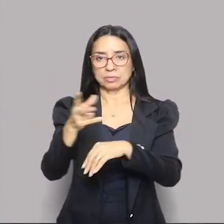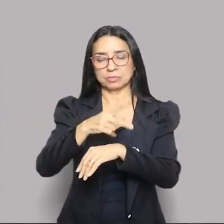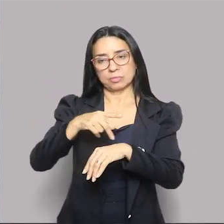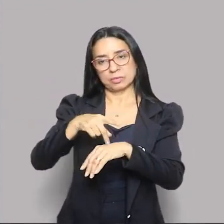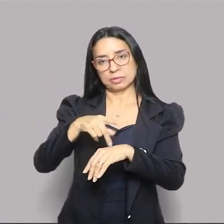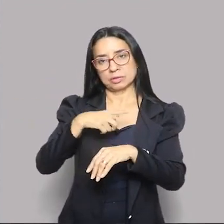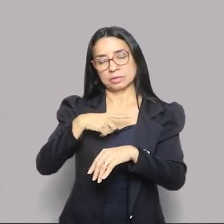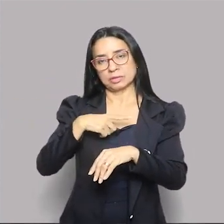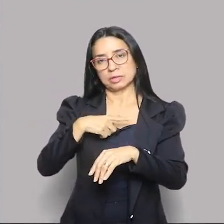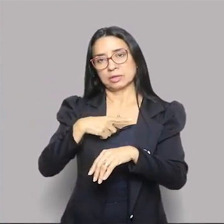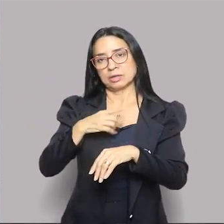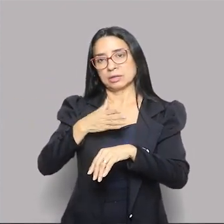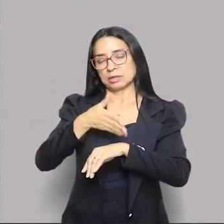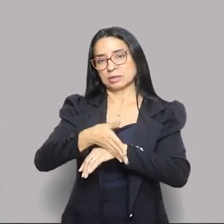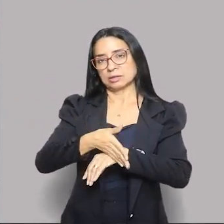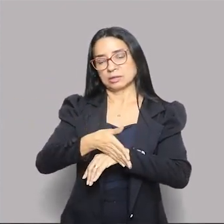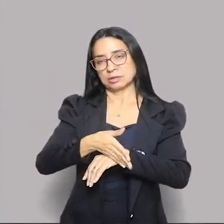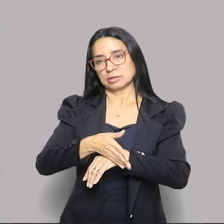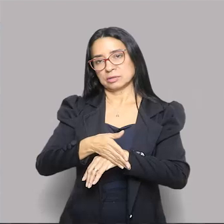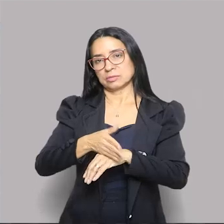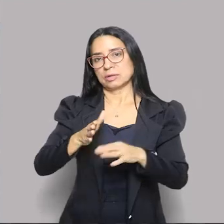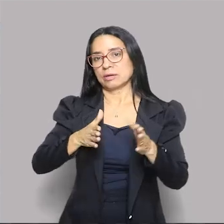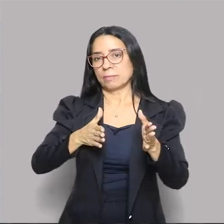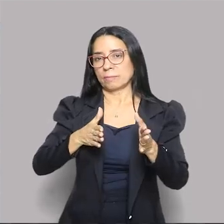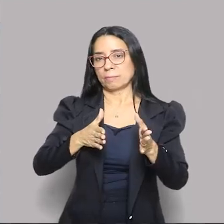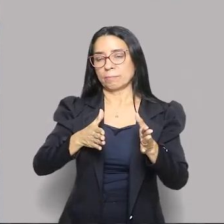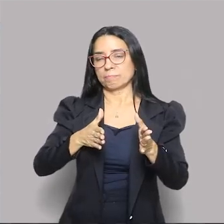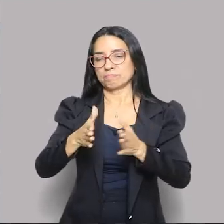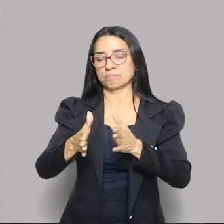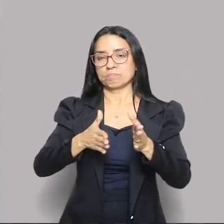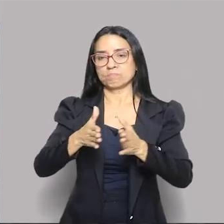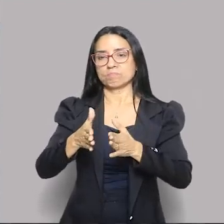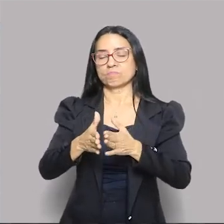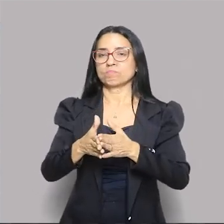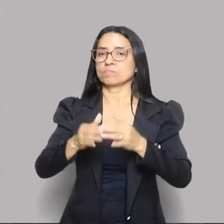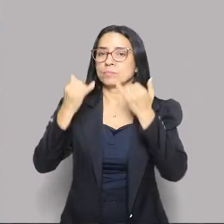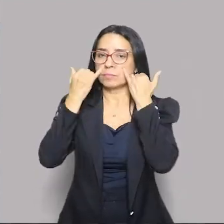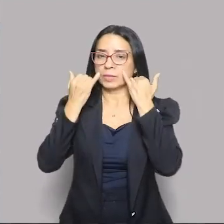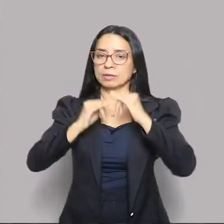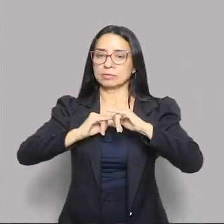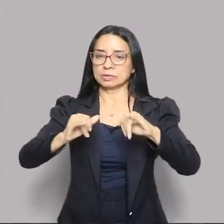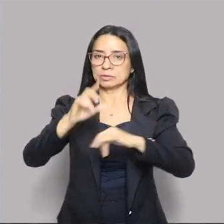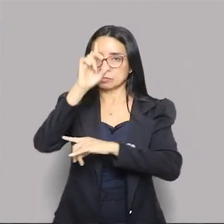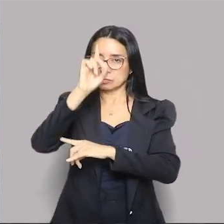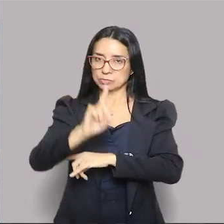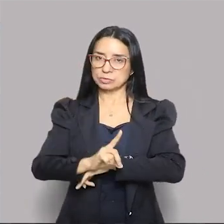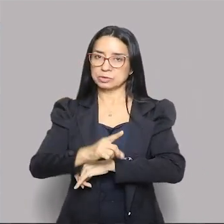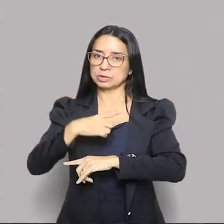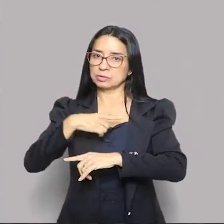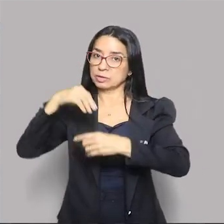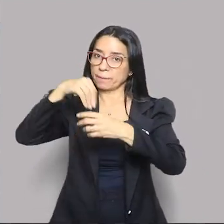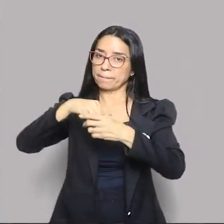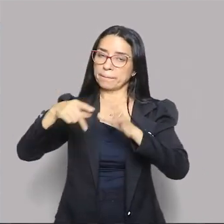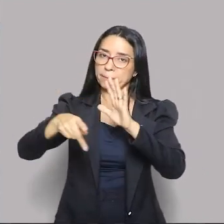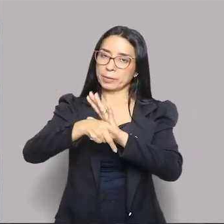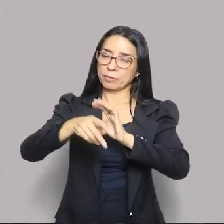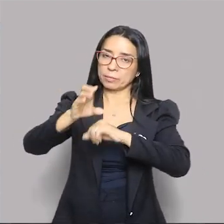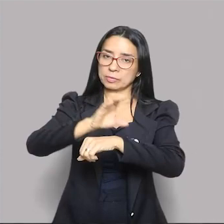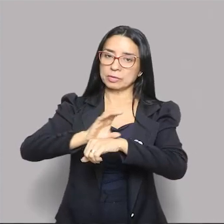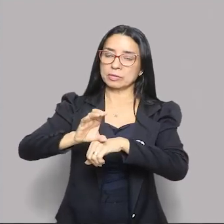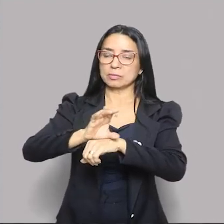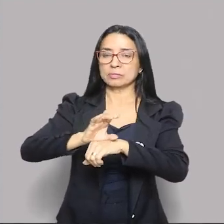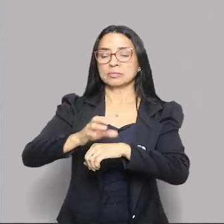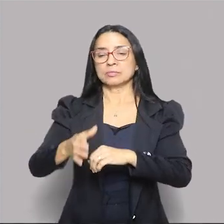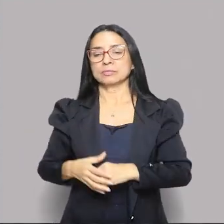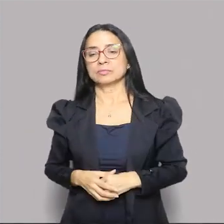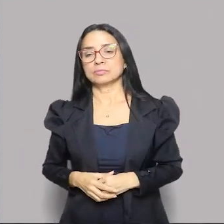acesso à informação. Inclusive, o direito à informação é um direito preconizado na nossa Carta Magna, na nossa legislação, né? E aí, por